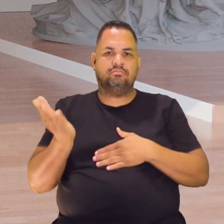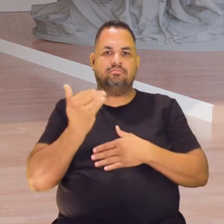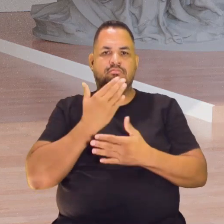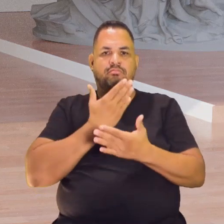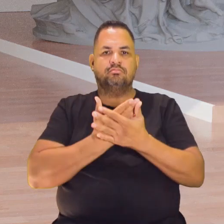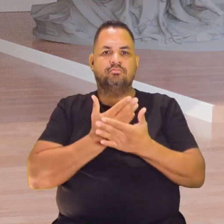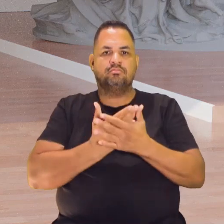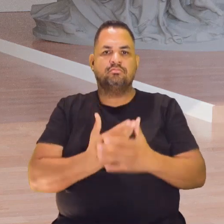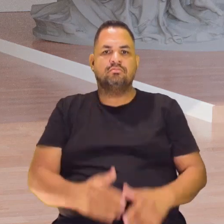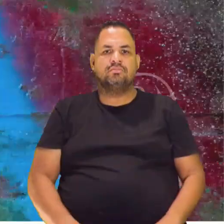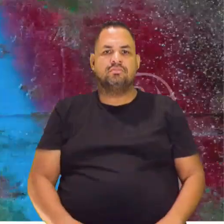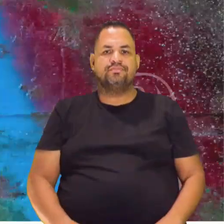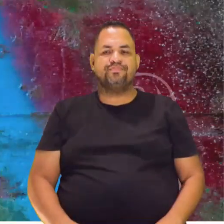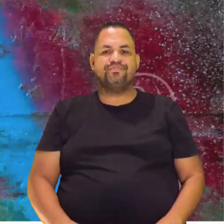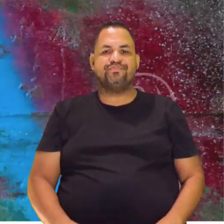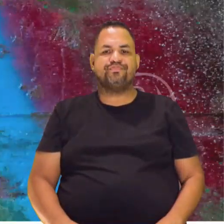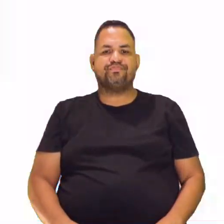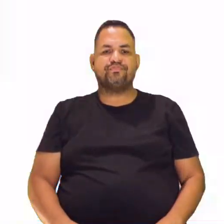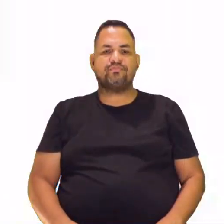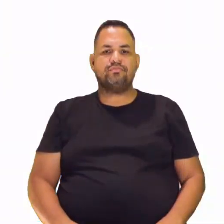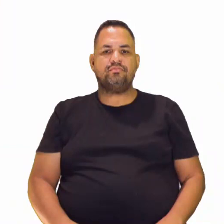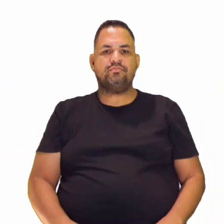então.